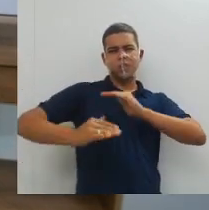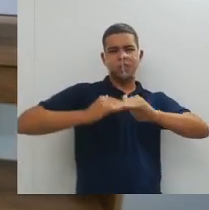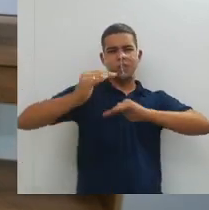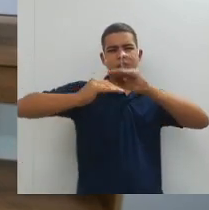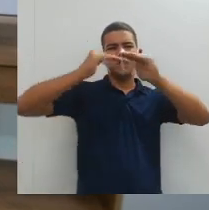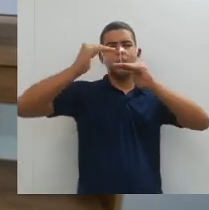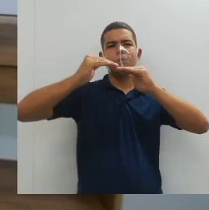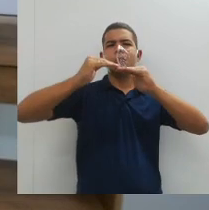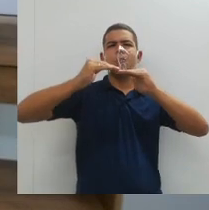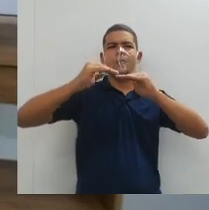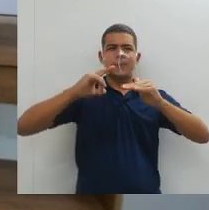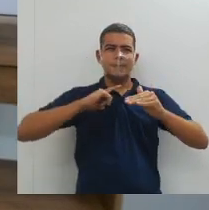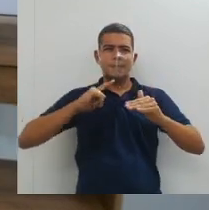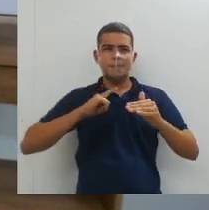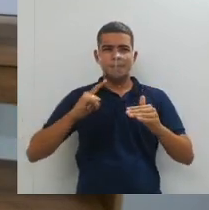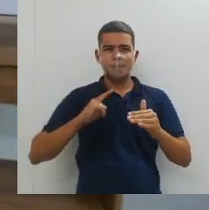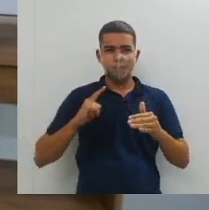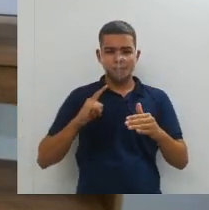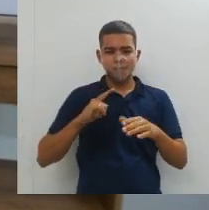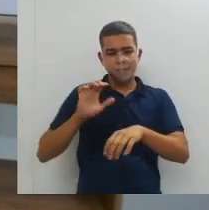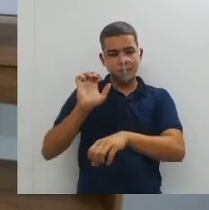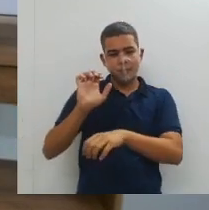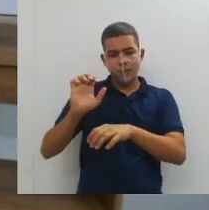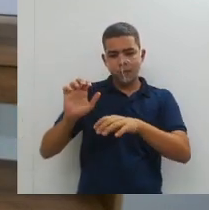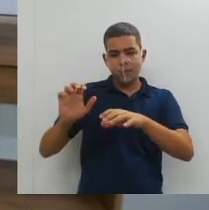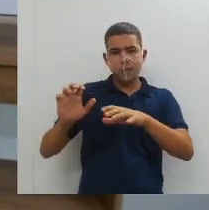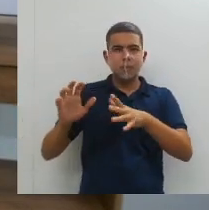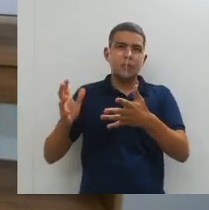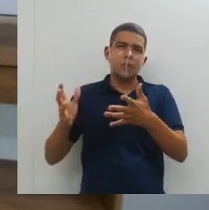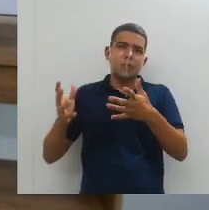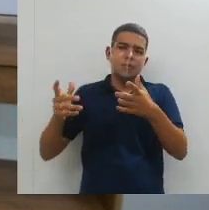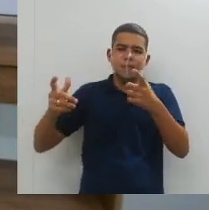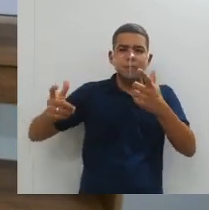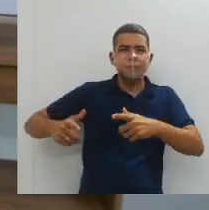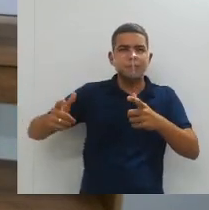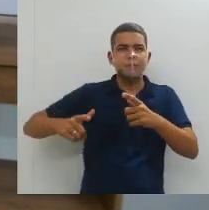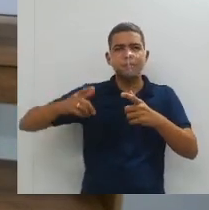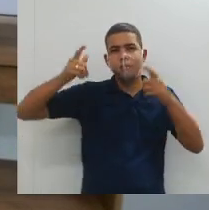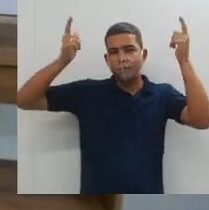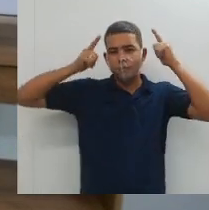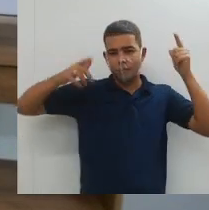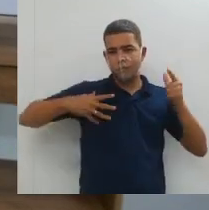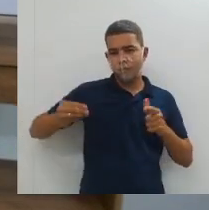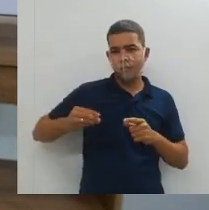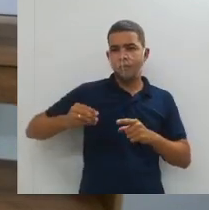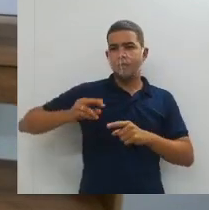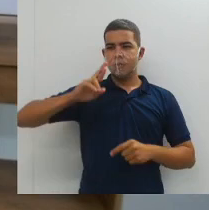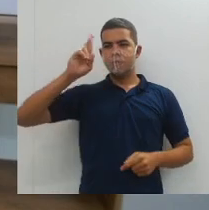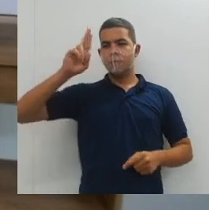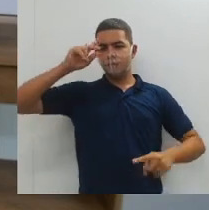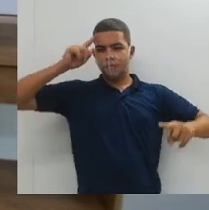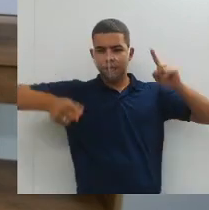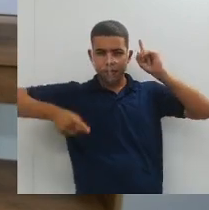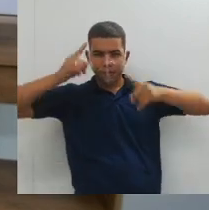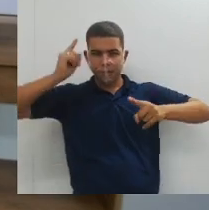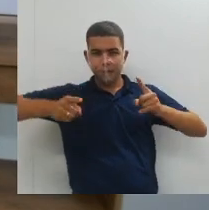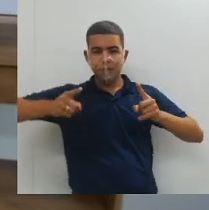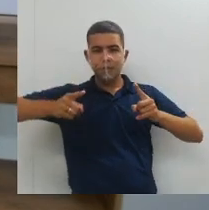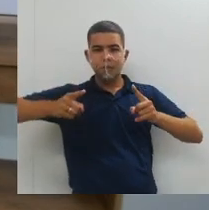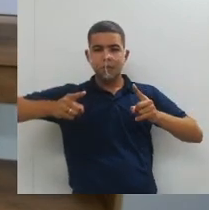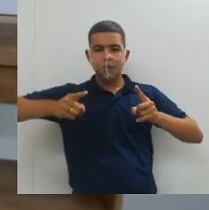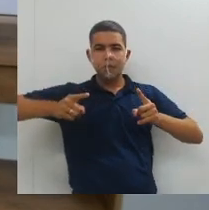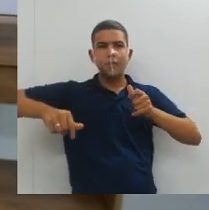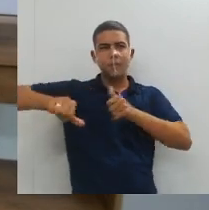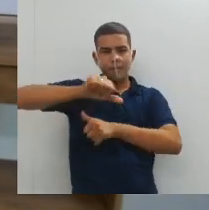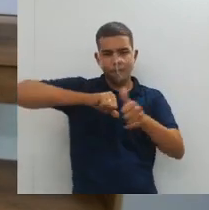ela vai passar de um estágio, digamos, em que o príncipe comanda para um estágio republicano,